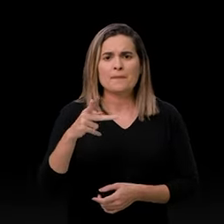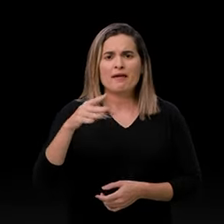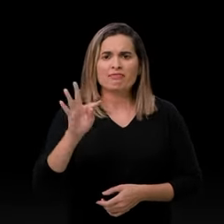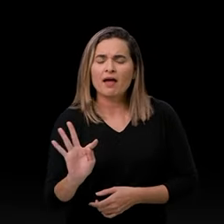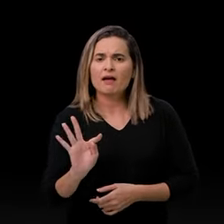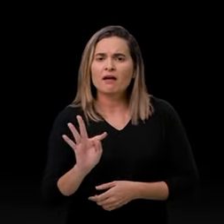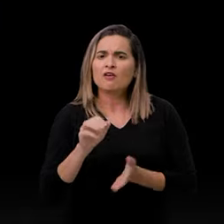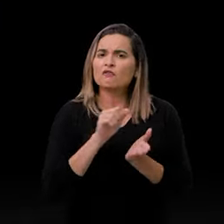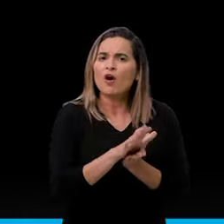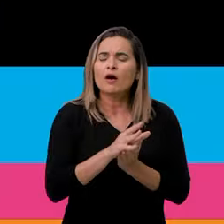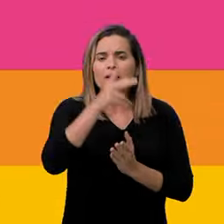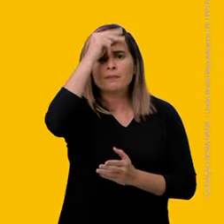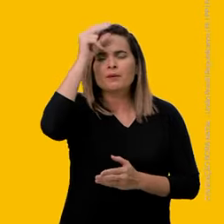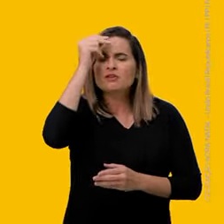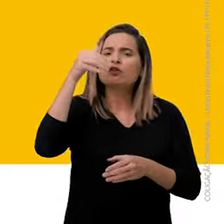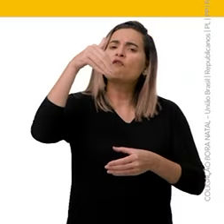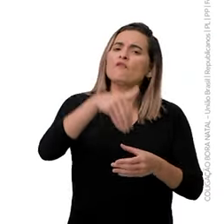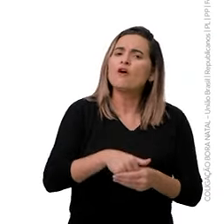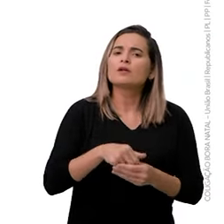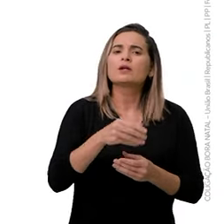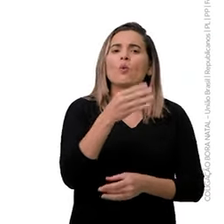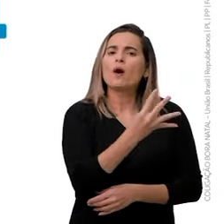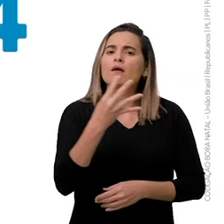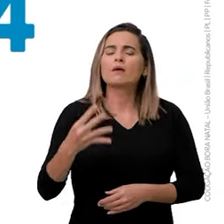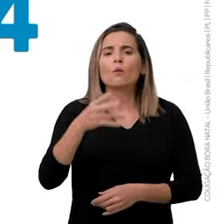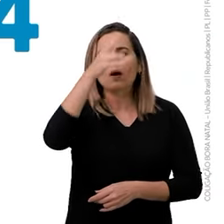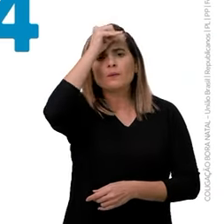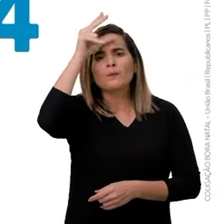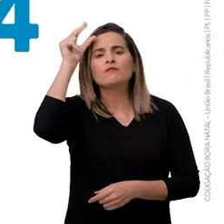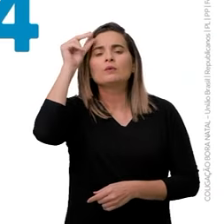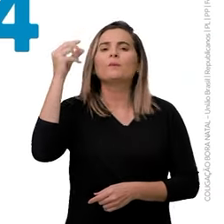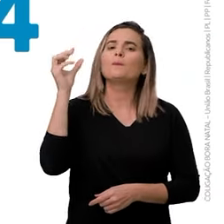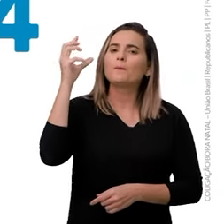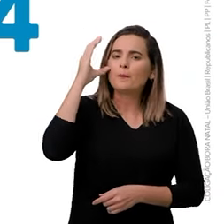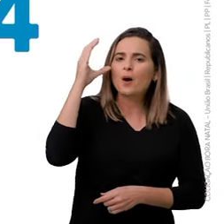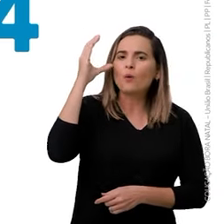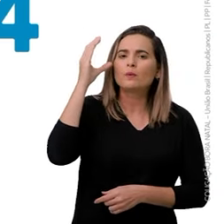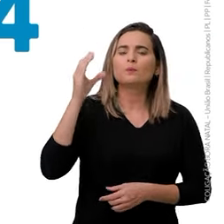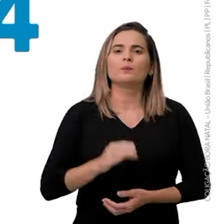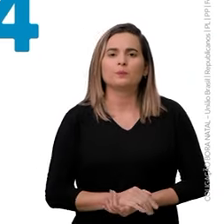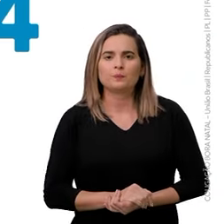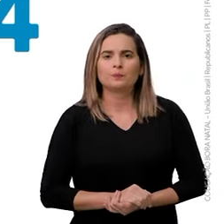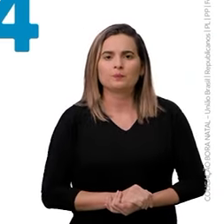PT na prefeitura, vote Paulinho 44. É Natal pra frente.